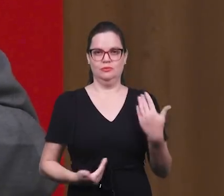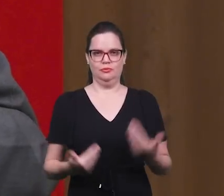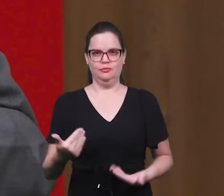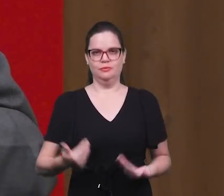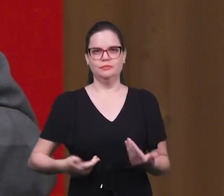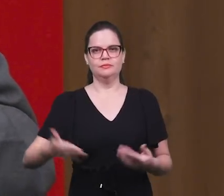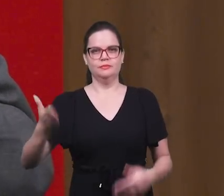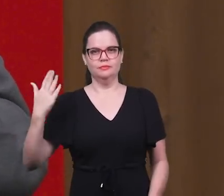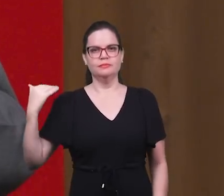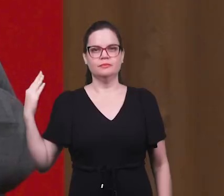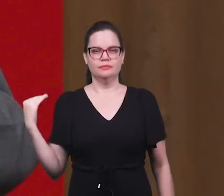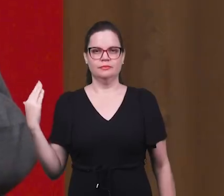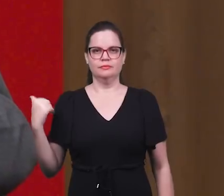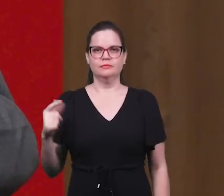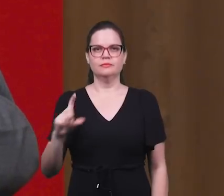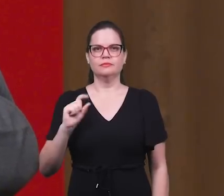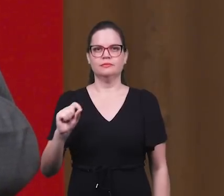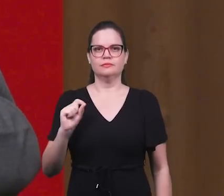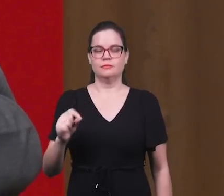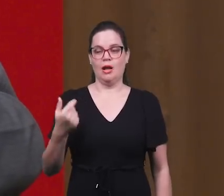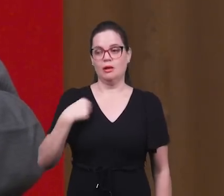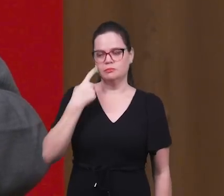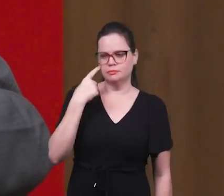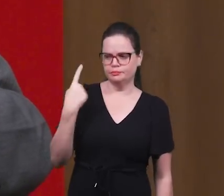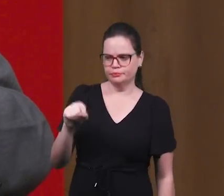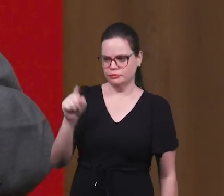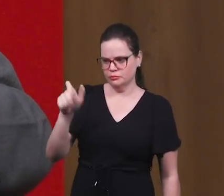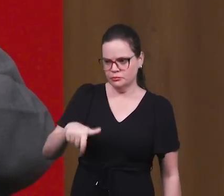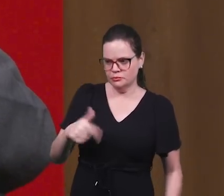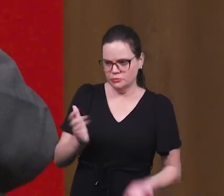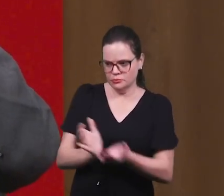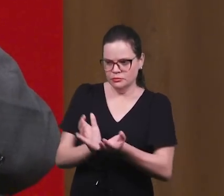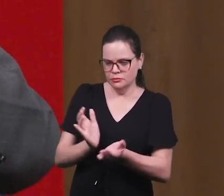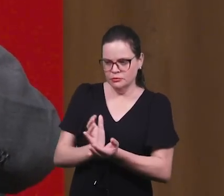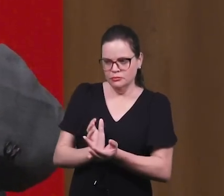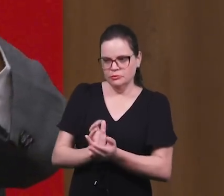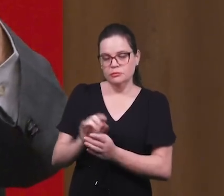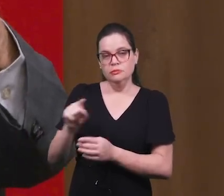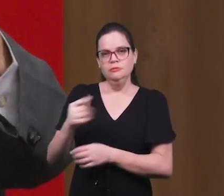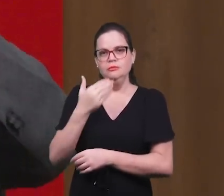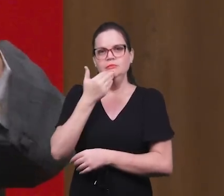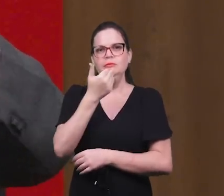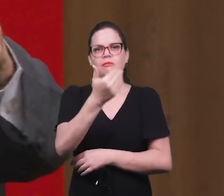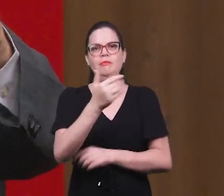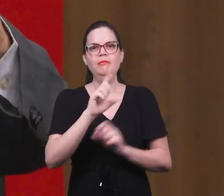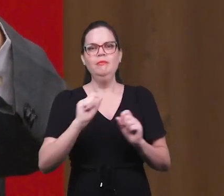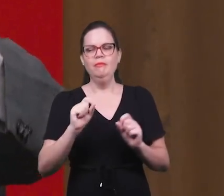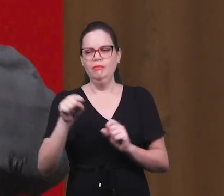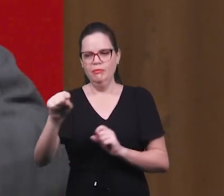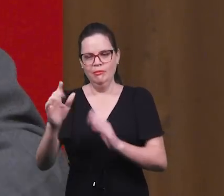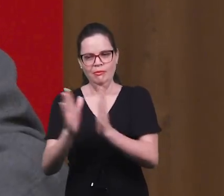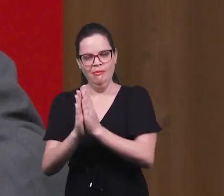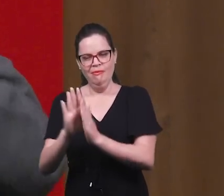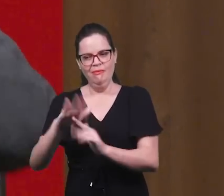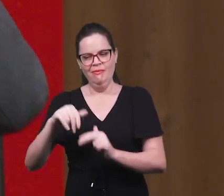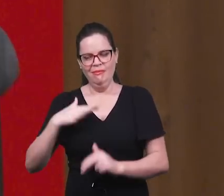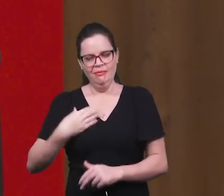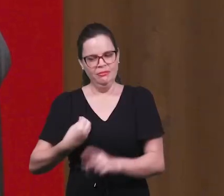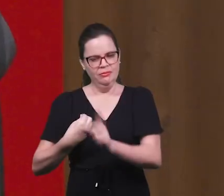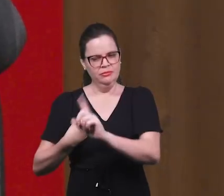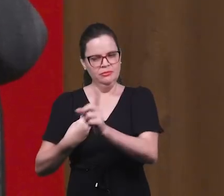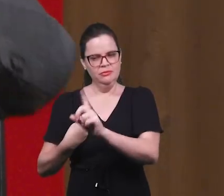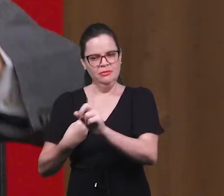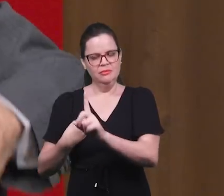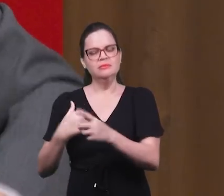Deus que descobriram que ele era cristão. E ele pediu que a igreja não orasse por ele, que ele